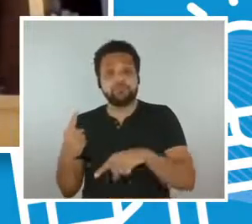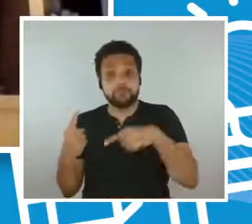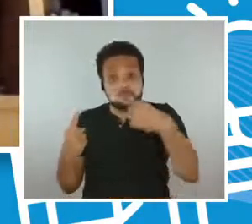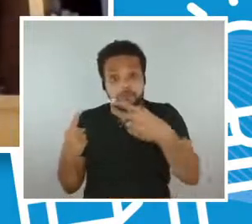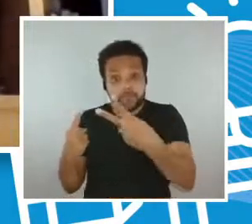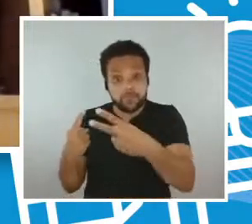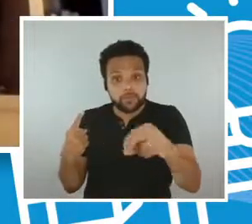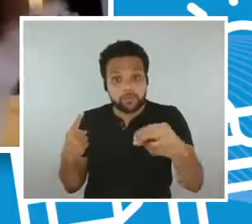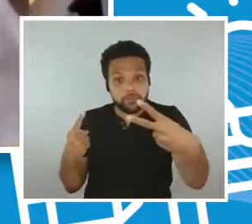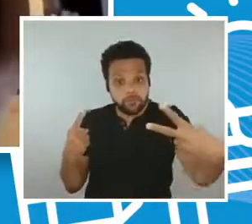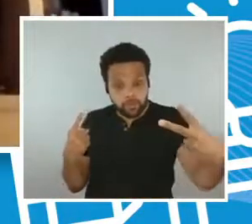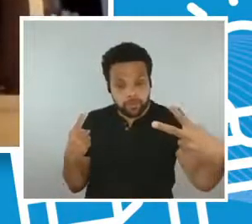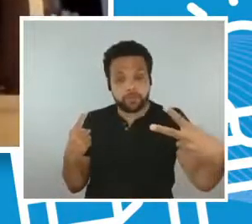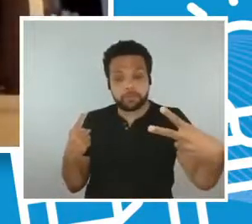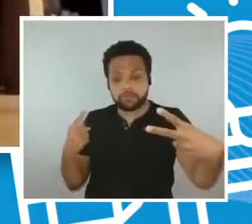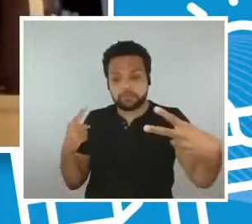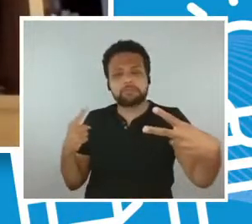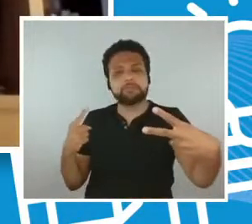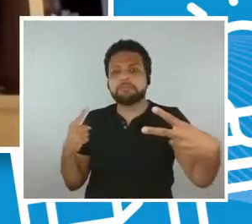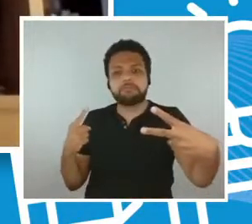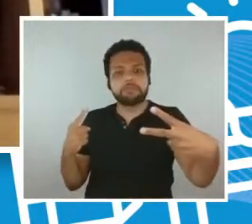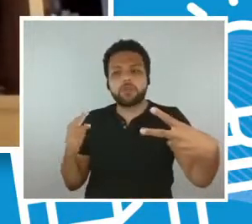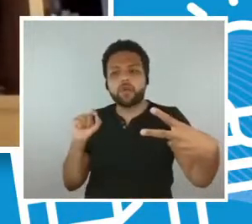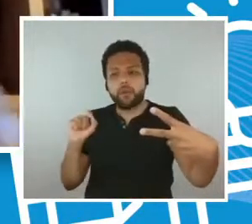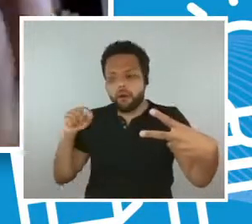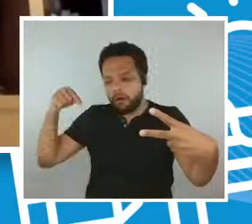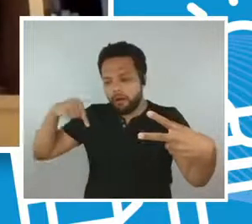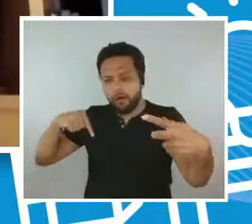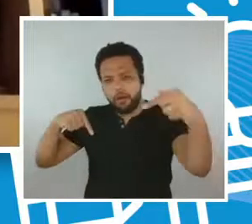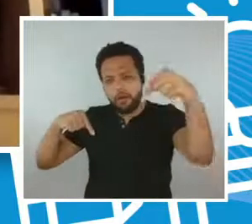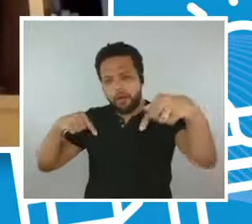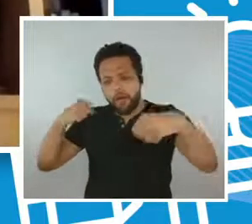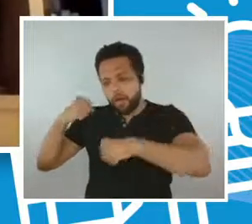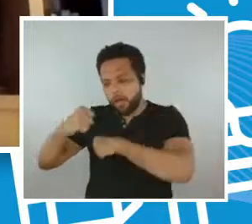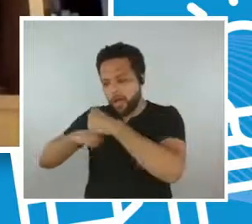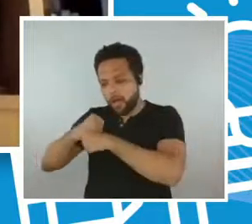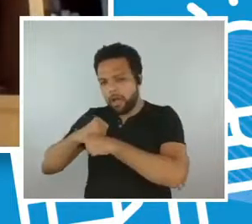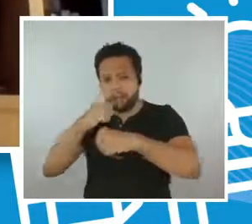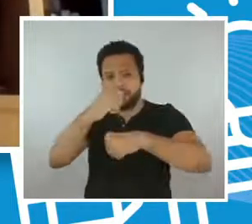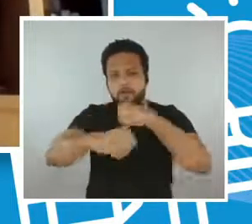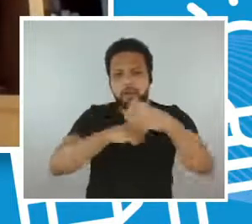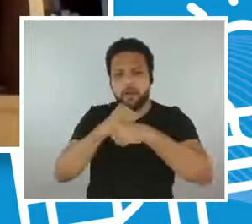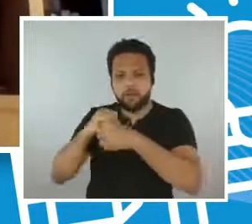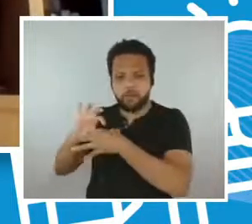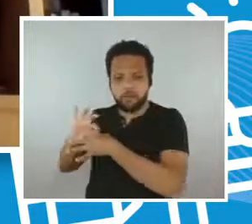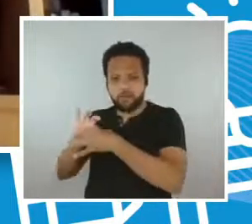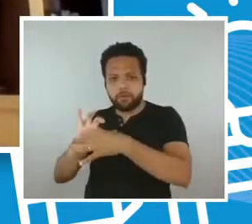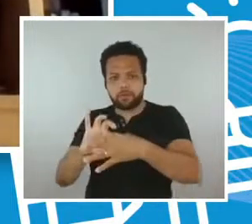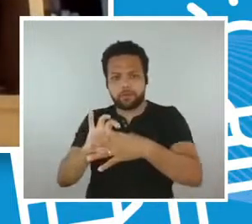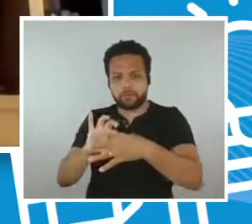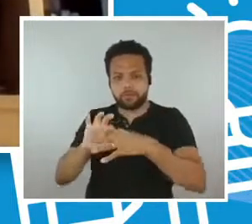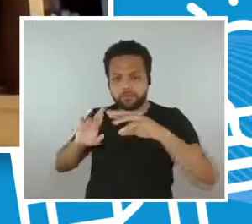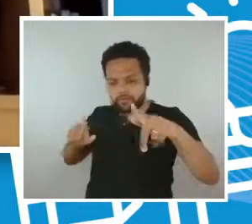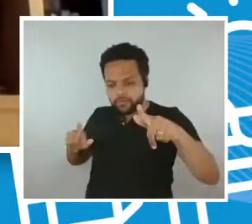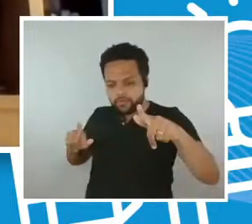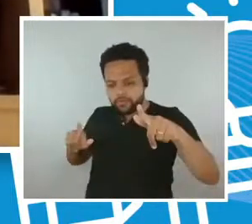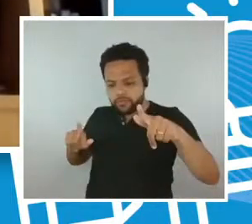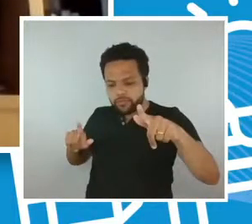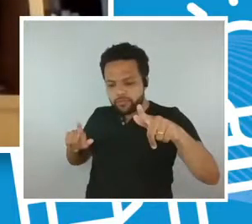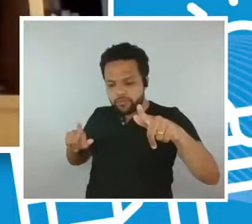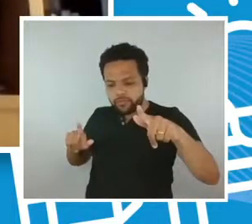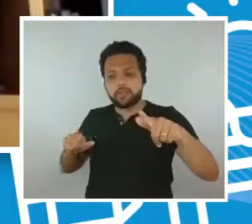da coerência interna em cada um dos componentes curriculares, ou então na área, para poder fazer a seleção,